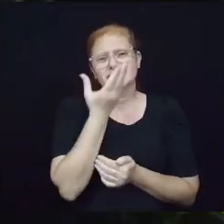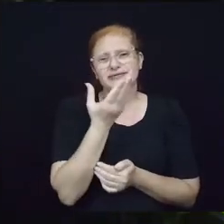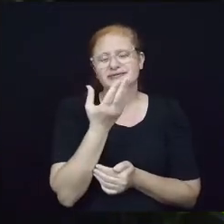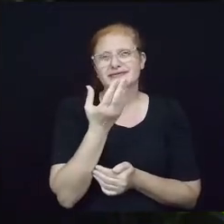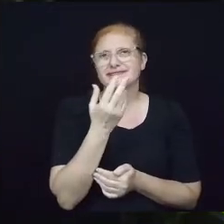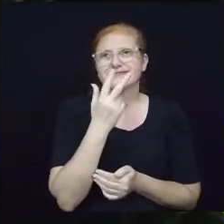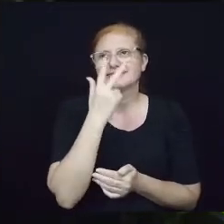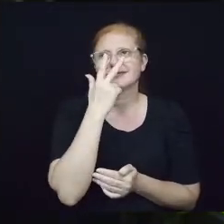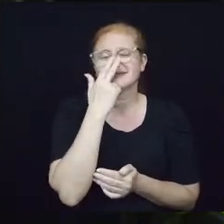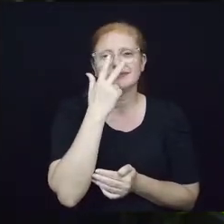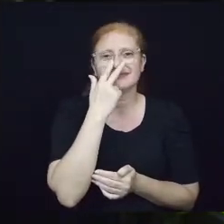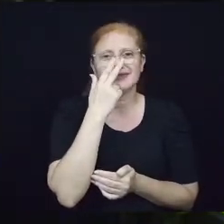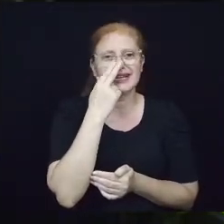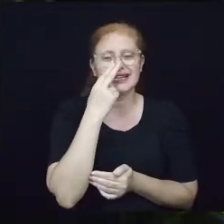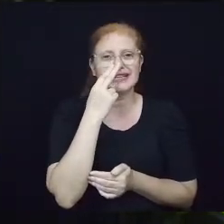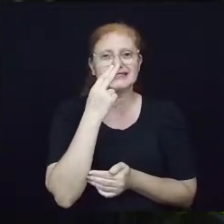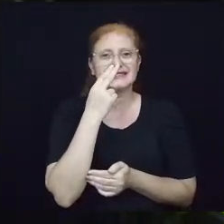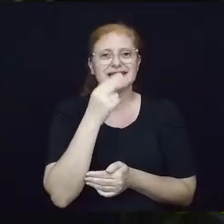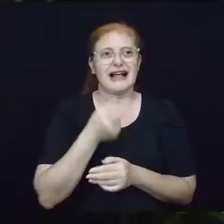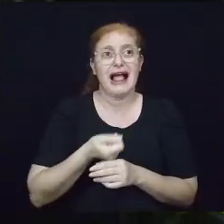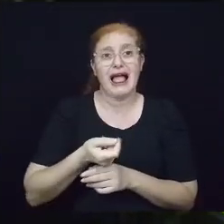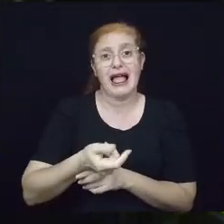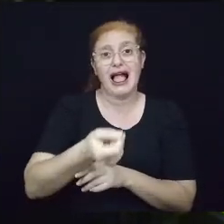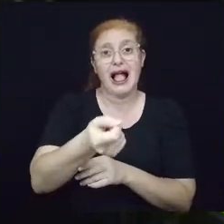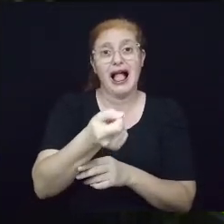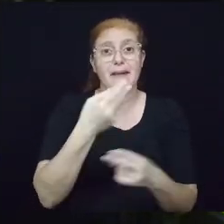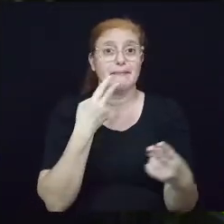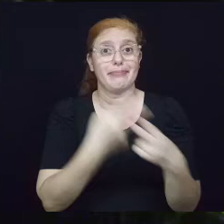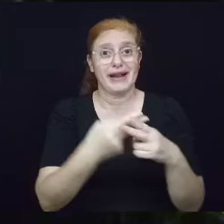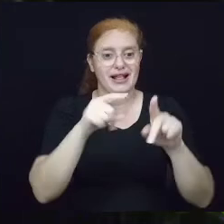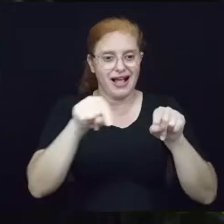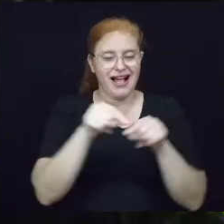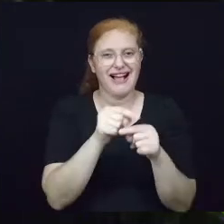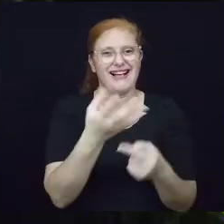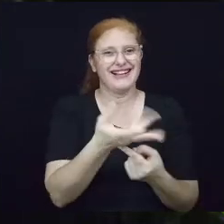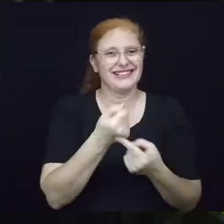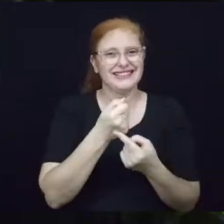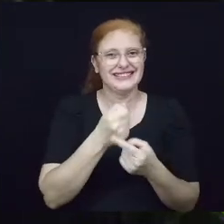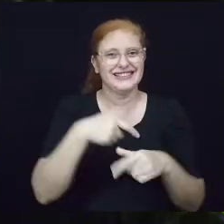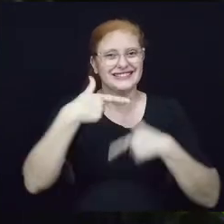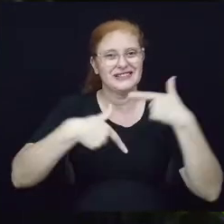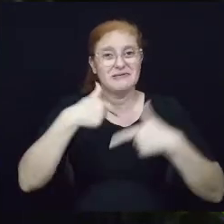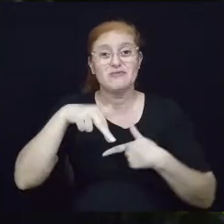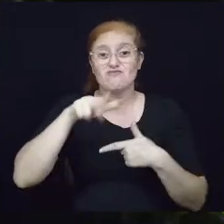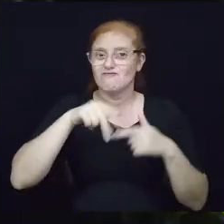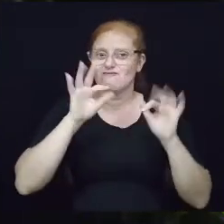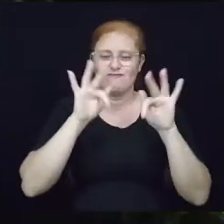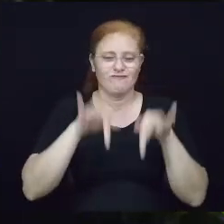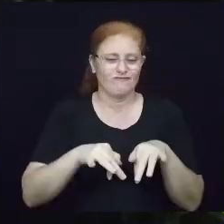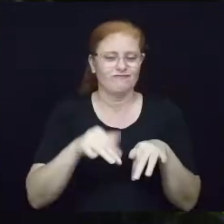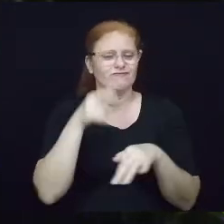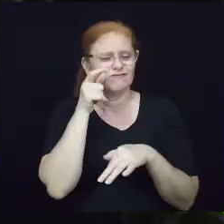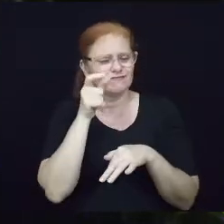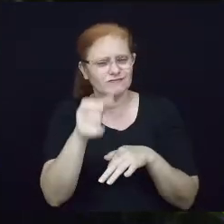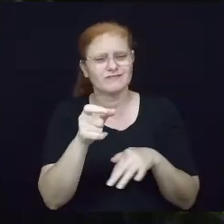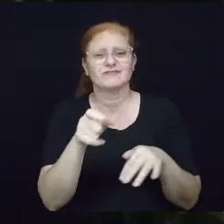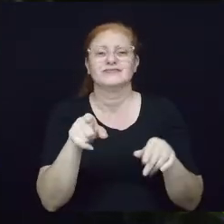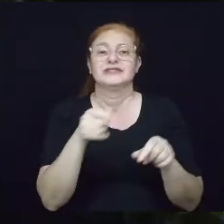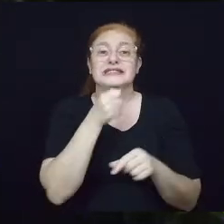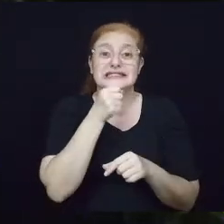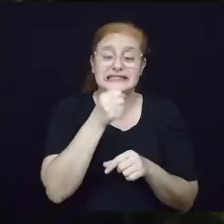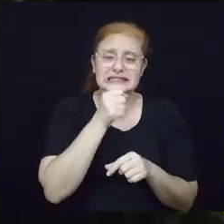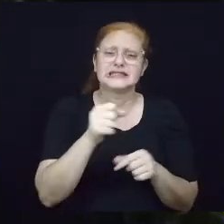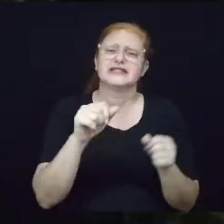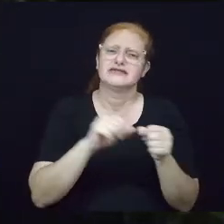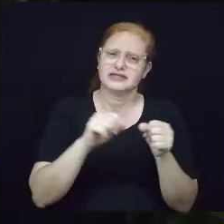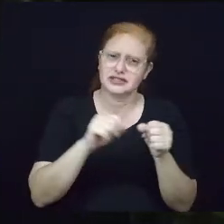da marmota do Mauro, né, em que a gente está eternamente preso no ateliê dele e o trabalho nunca acaba. E foi muito interessante numa